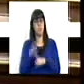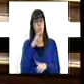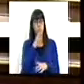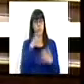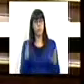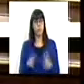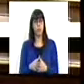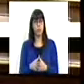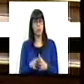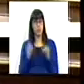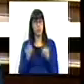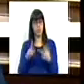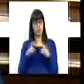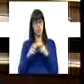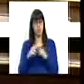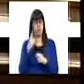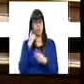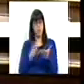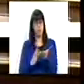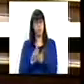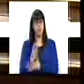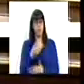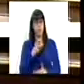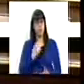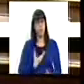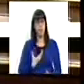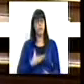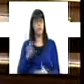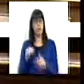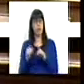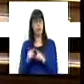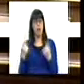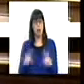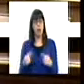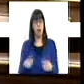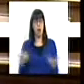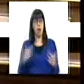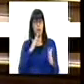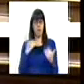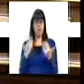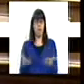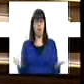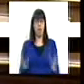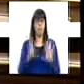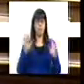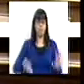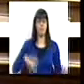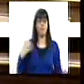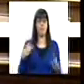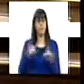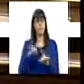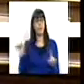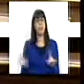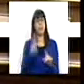senhores deputados. E este era o drama da continuidade que o PSD e o CDS tinham para oferecer. Pois os verdes,